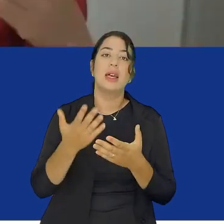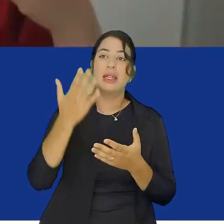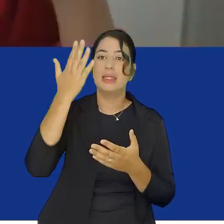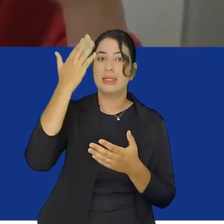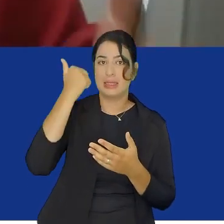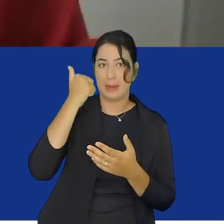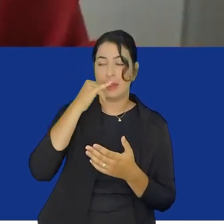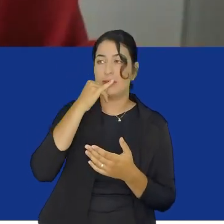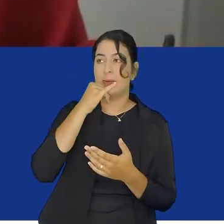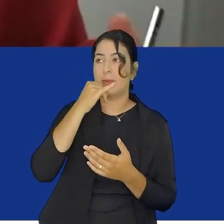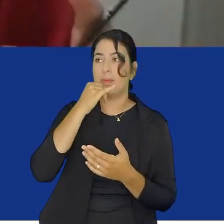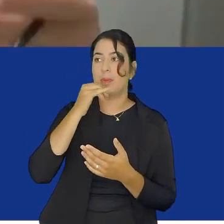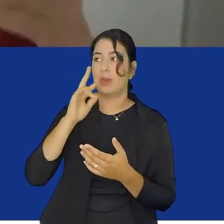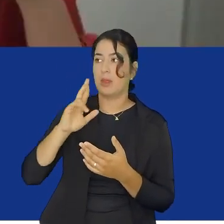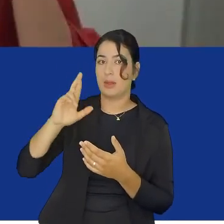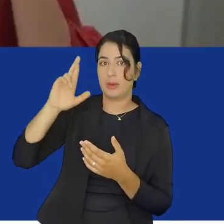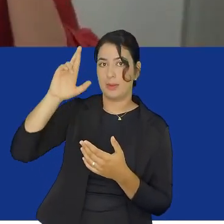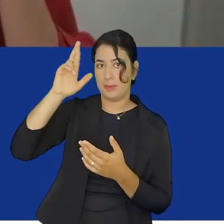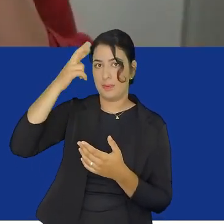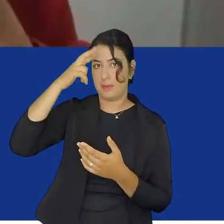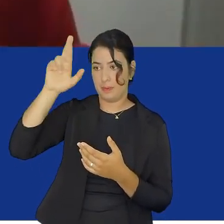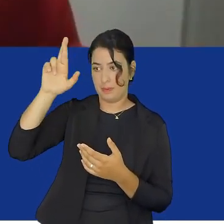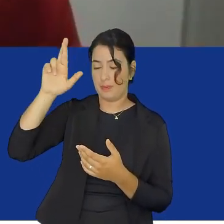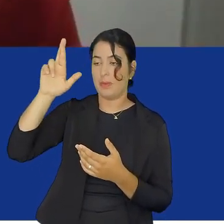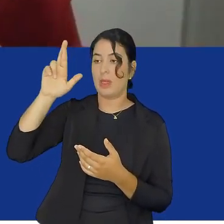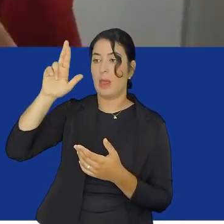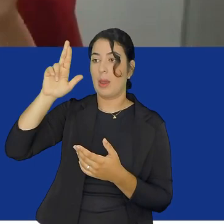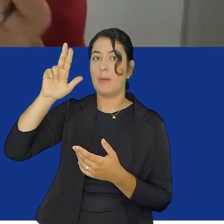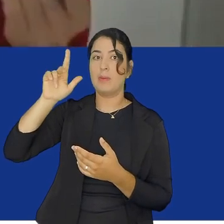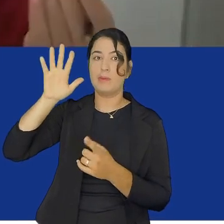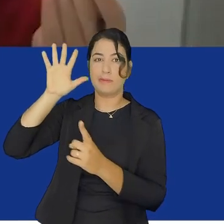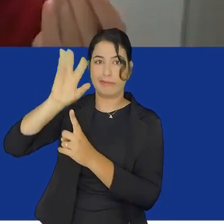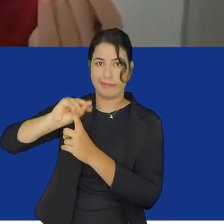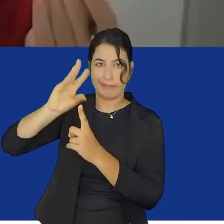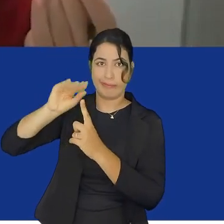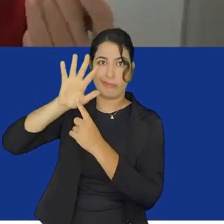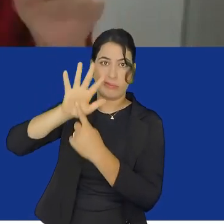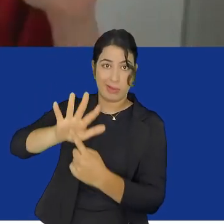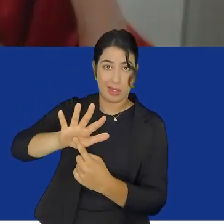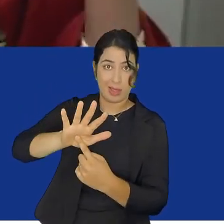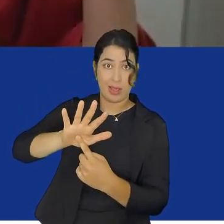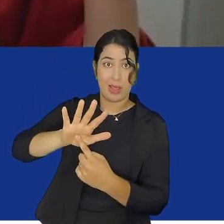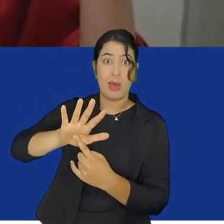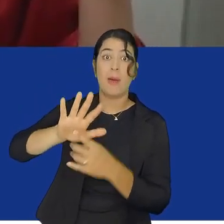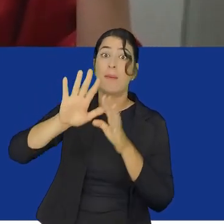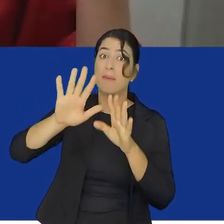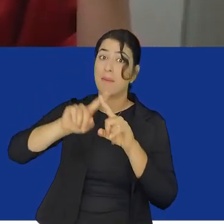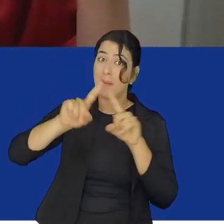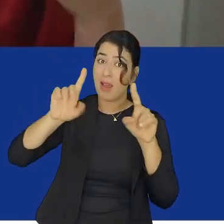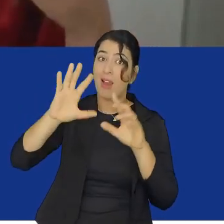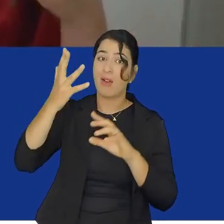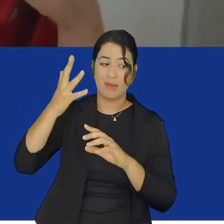do gestor com a pessoa, que é 98% dos casos, mas existem casos de assédio